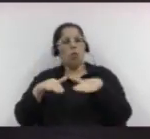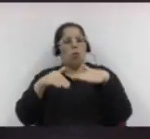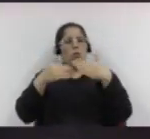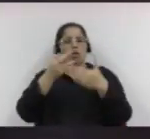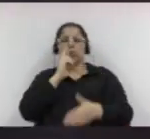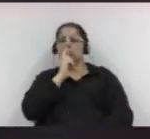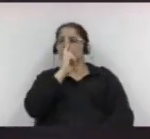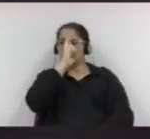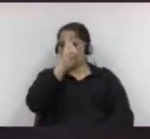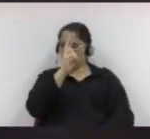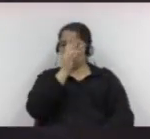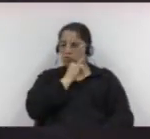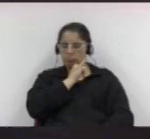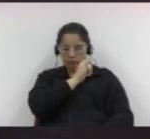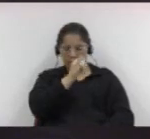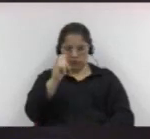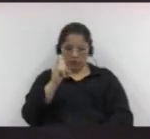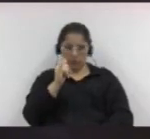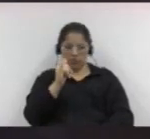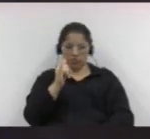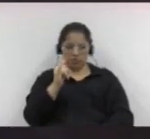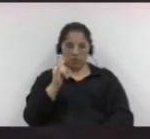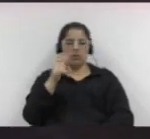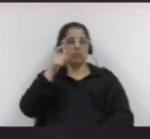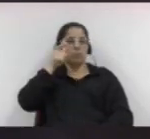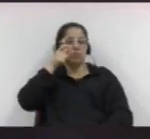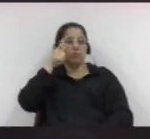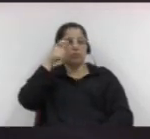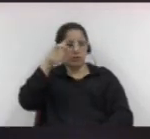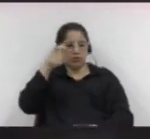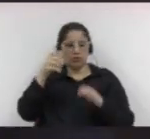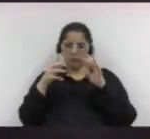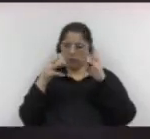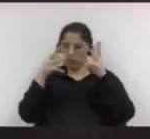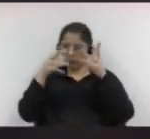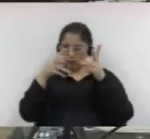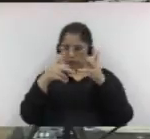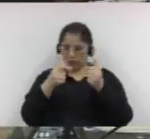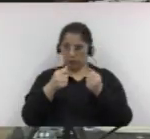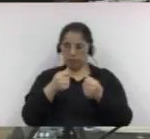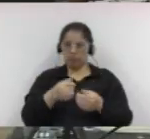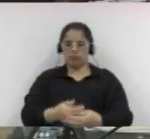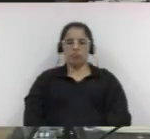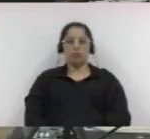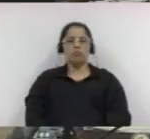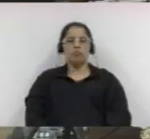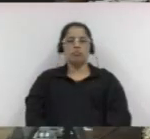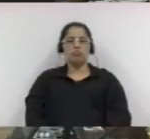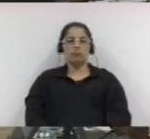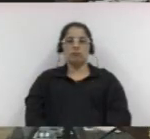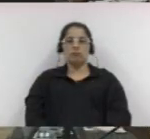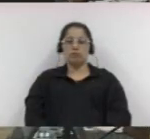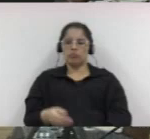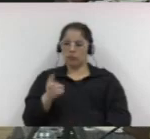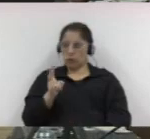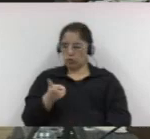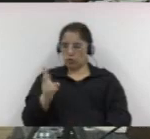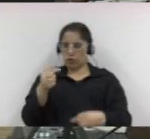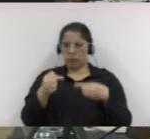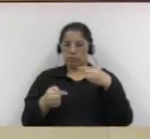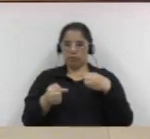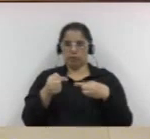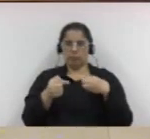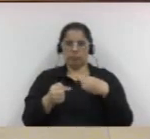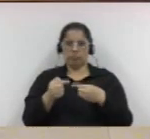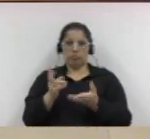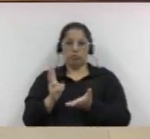à disposição de todos os vereadores, pois é de interesse de todos nós. Requerimento 858 continua em discussão.